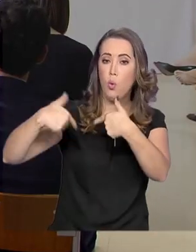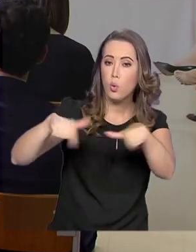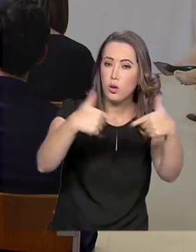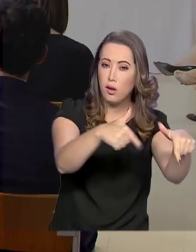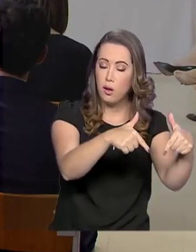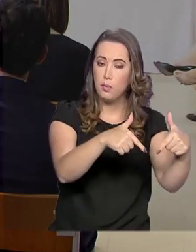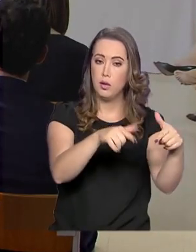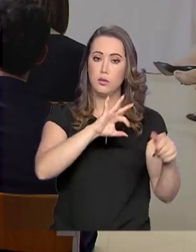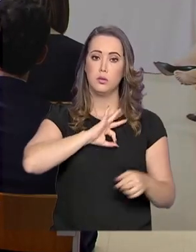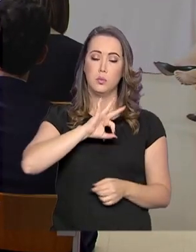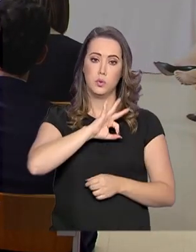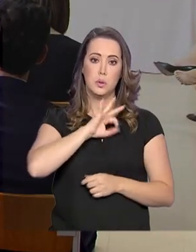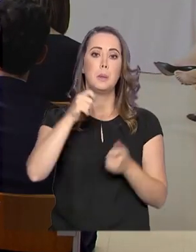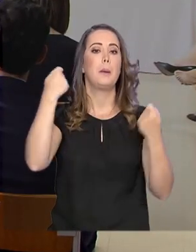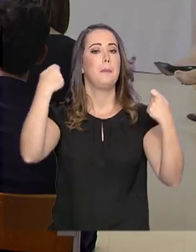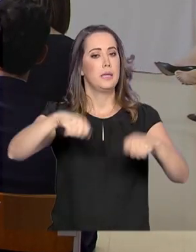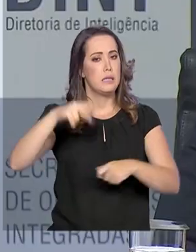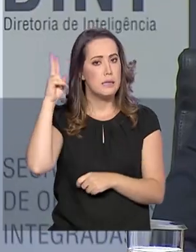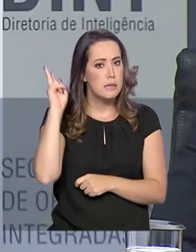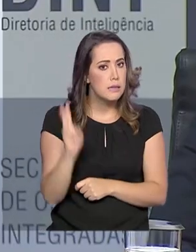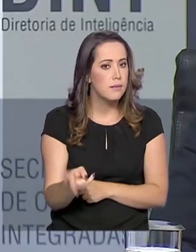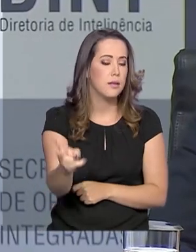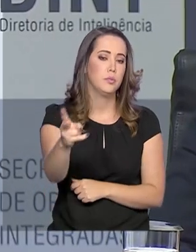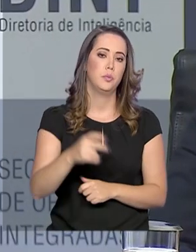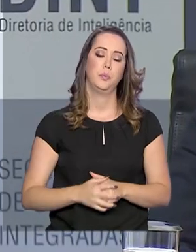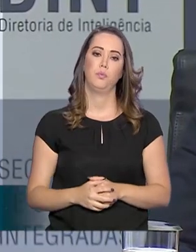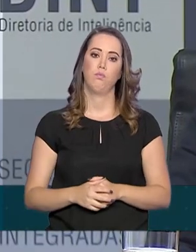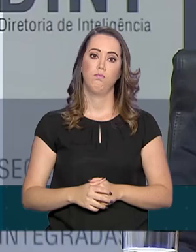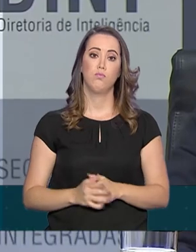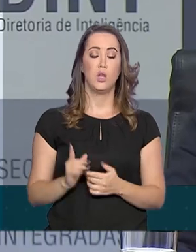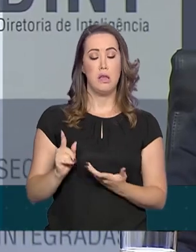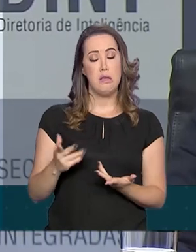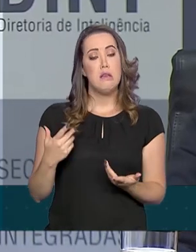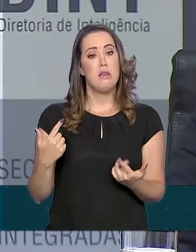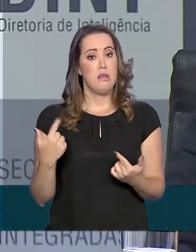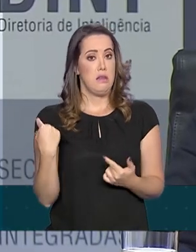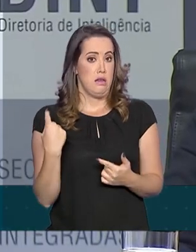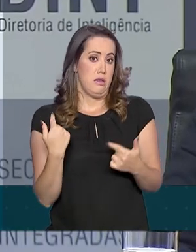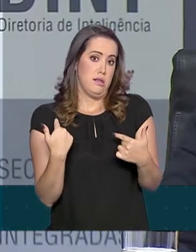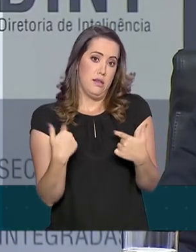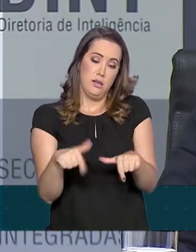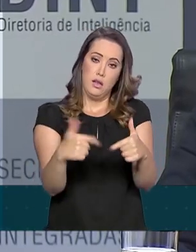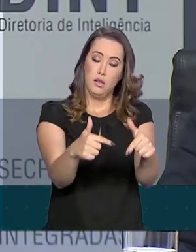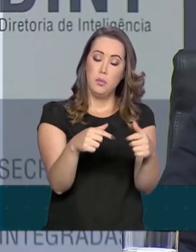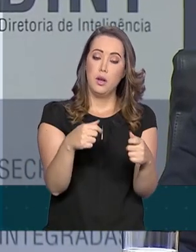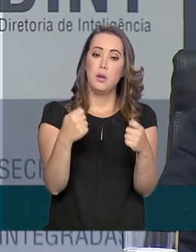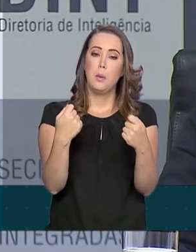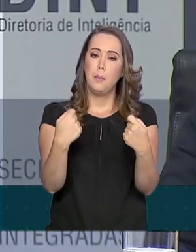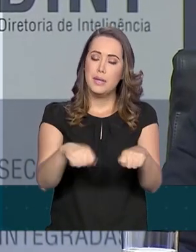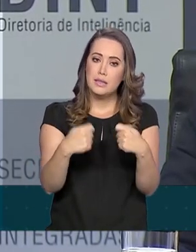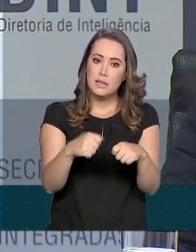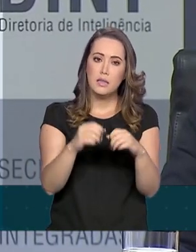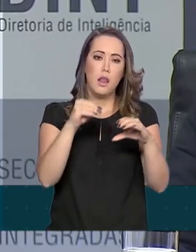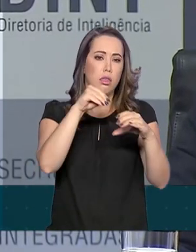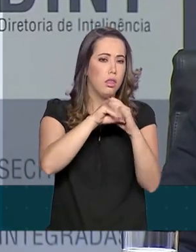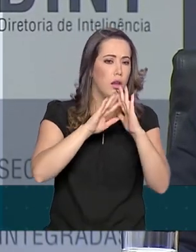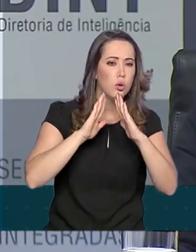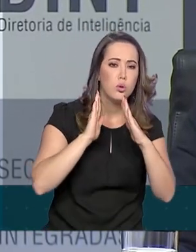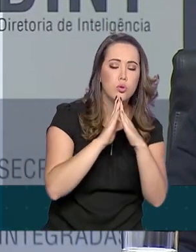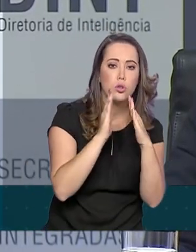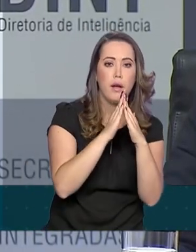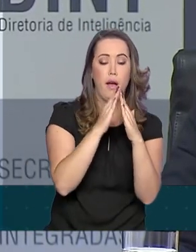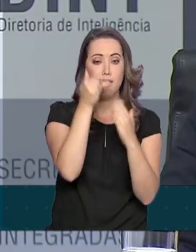das forças policiais tem que ser contínuo. Esse trabalho tem que ser realizado dentro de casa. O trabalho